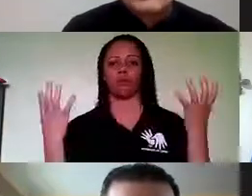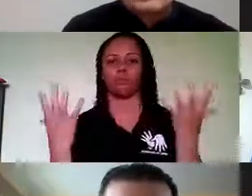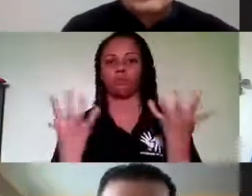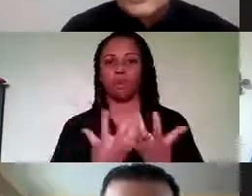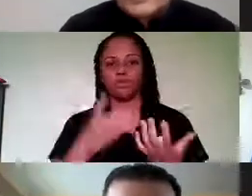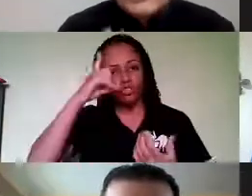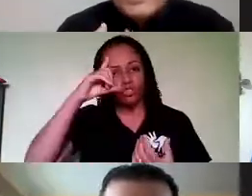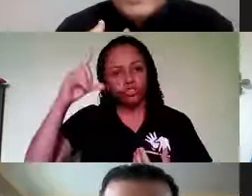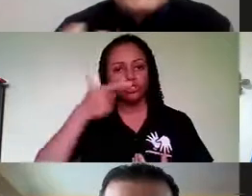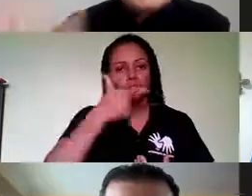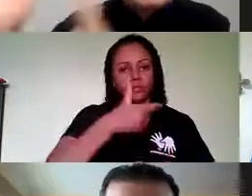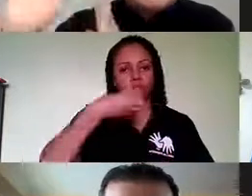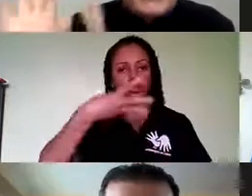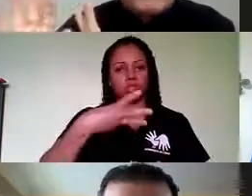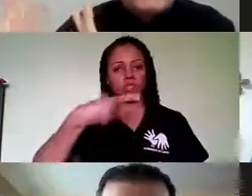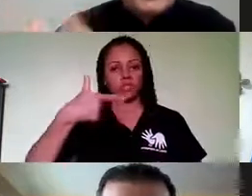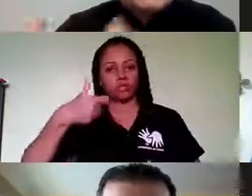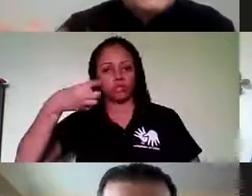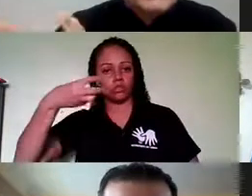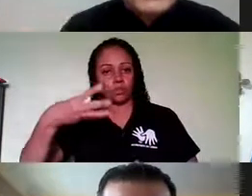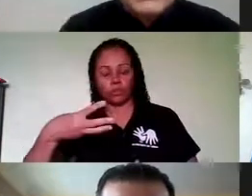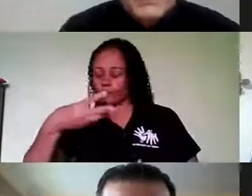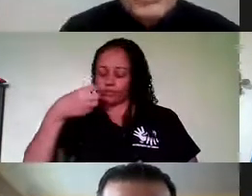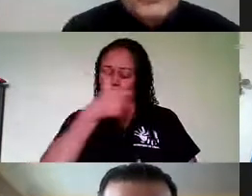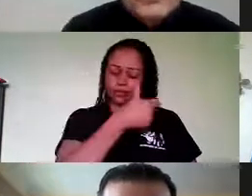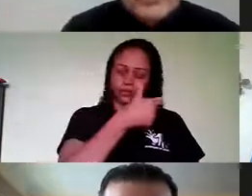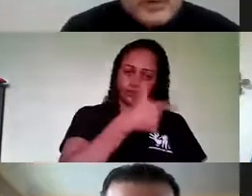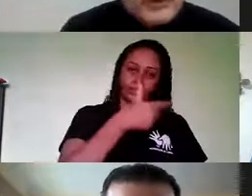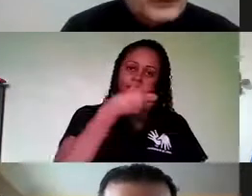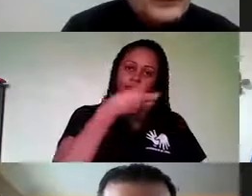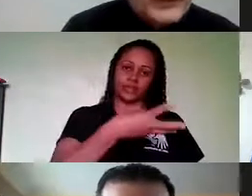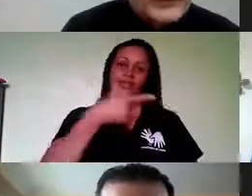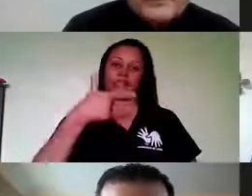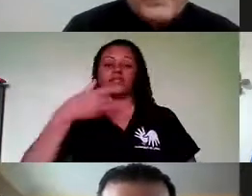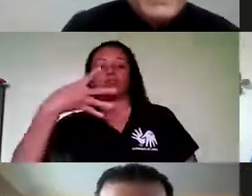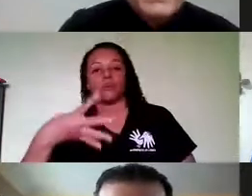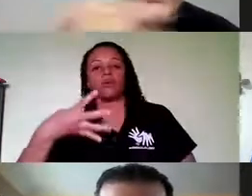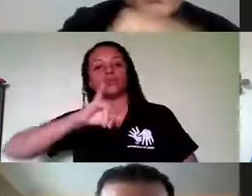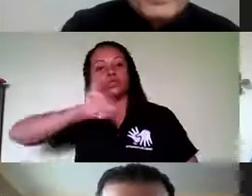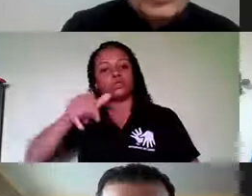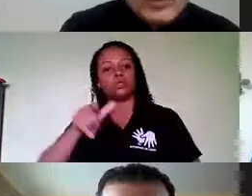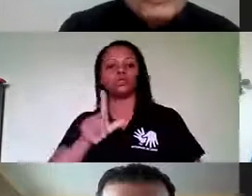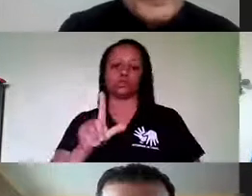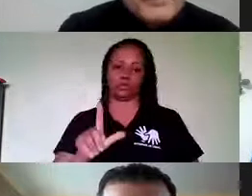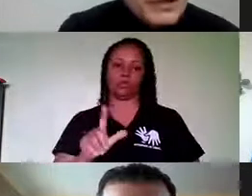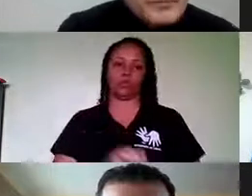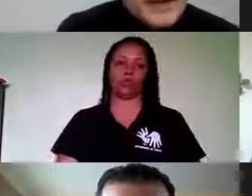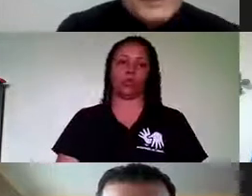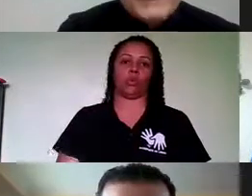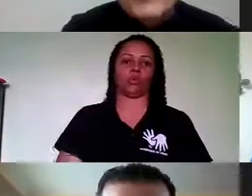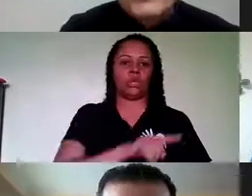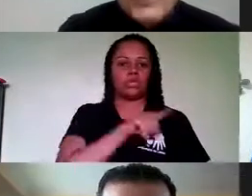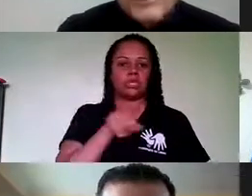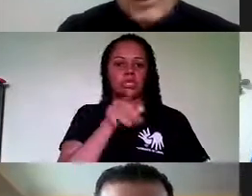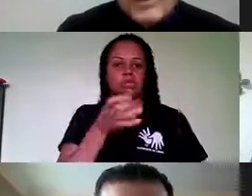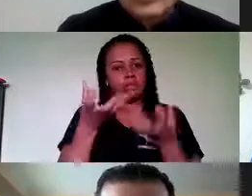24 de julho. Eu acho que essa é a grande tarefa mesmo. Tá? E aí eu me proponho, se vocês toparem, todos que participaram